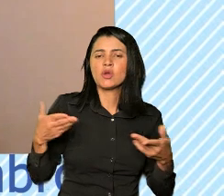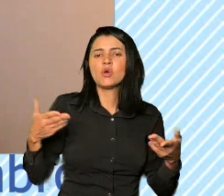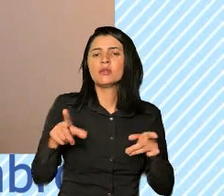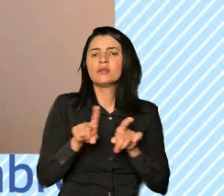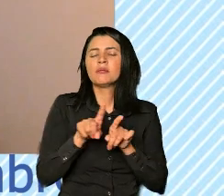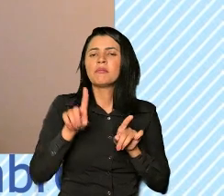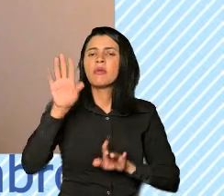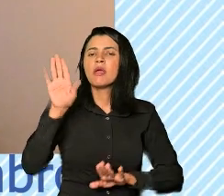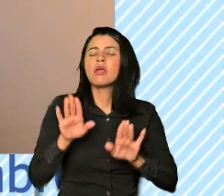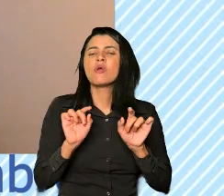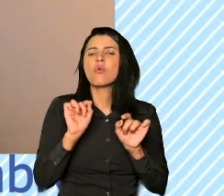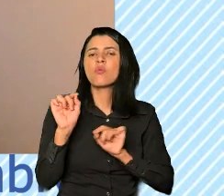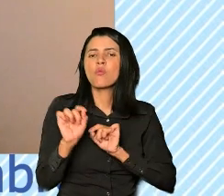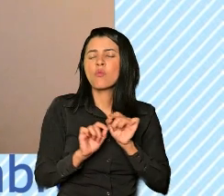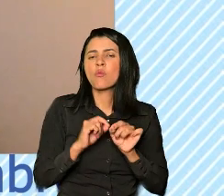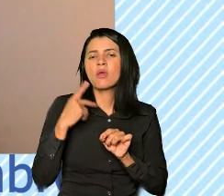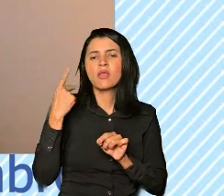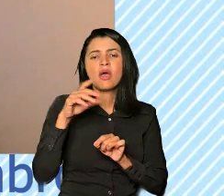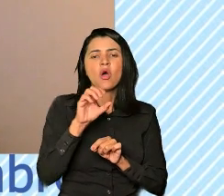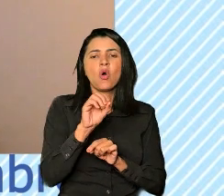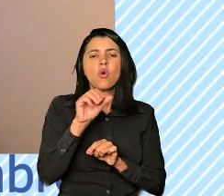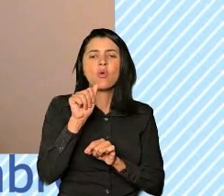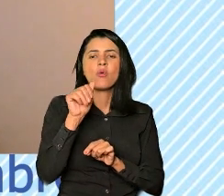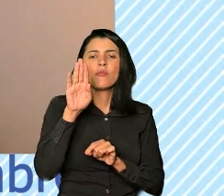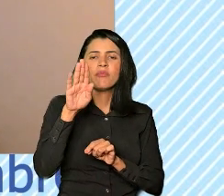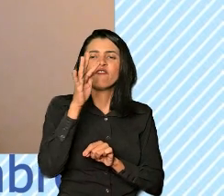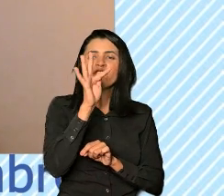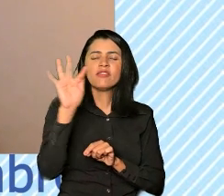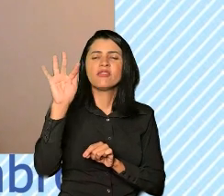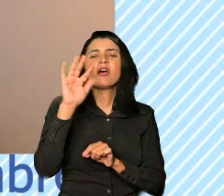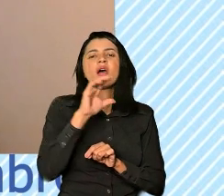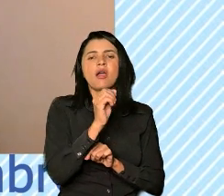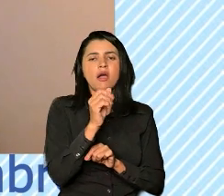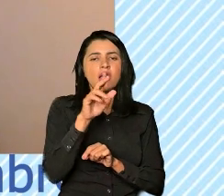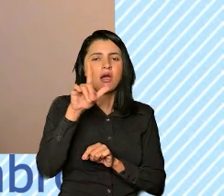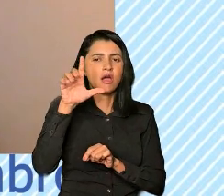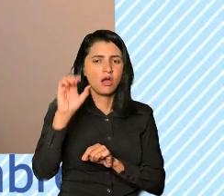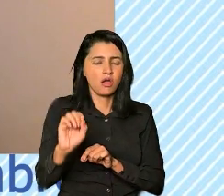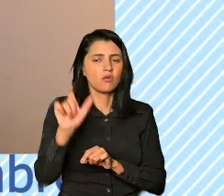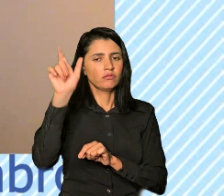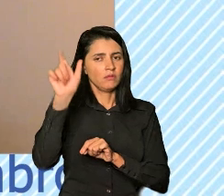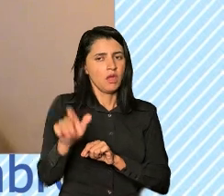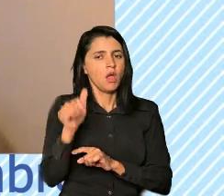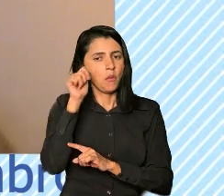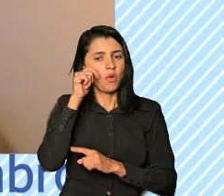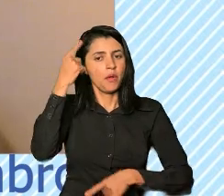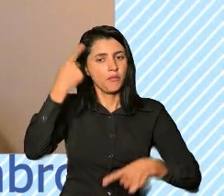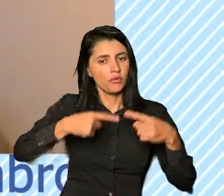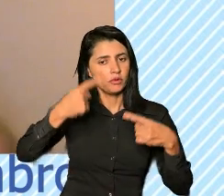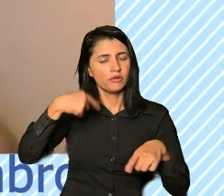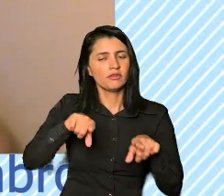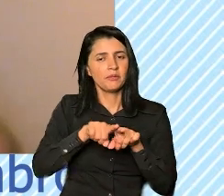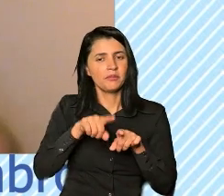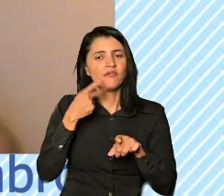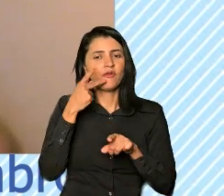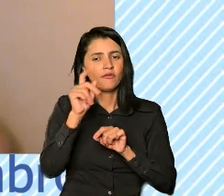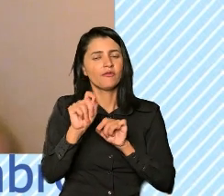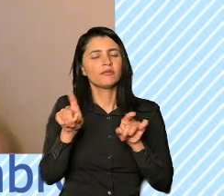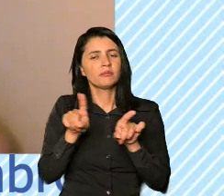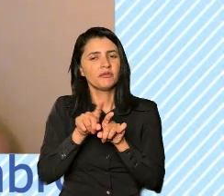também na OAB Federal o cargo, então ela está também uma mulher política, mas nós vamos falar